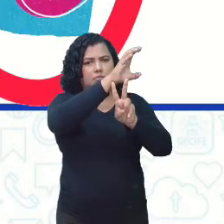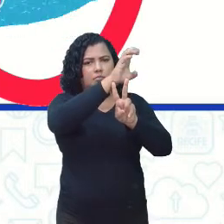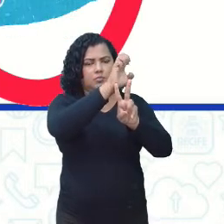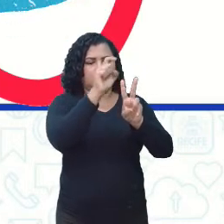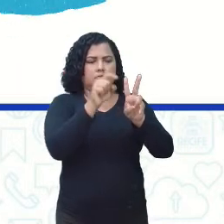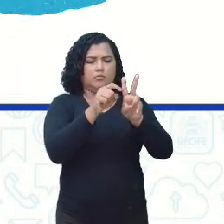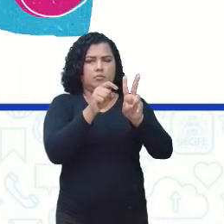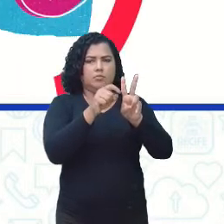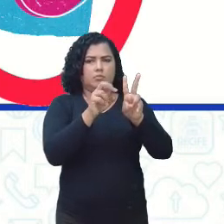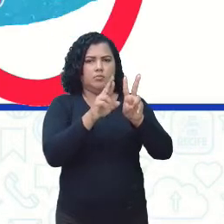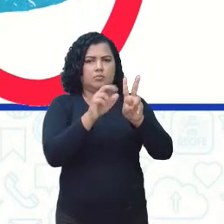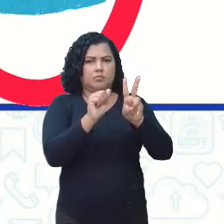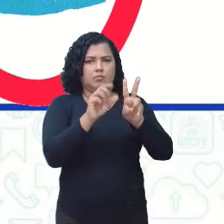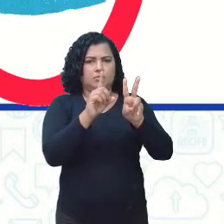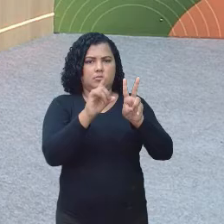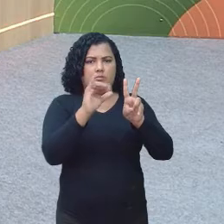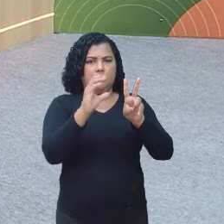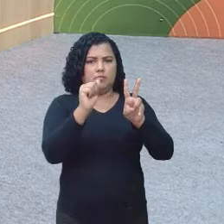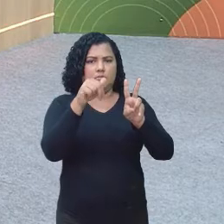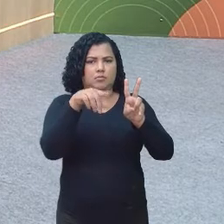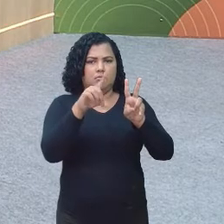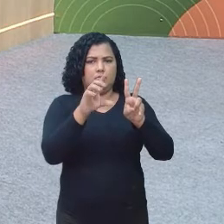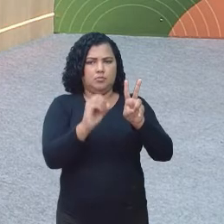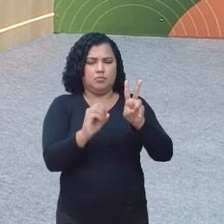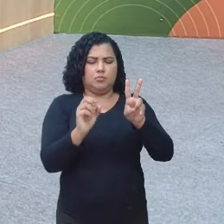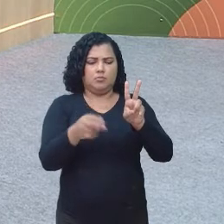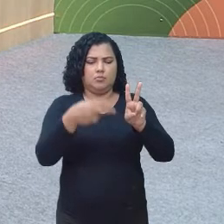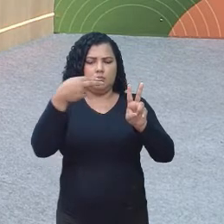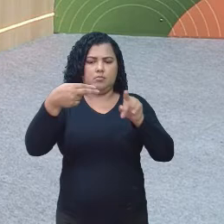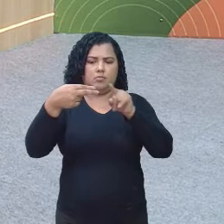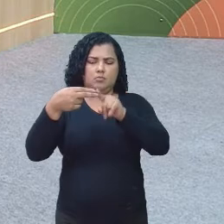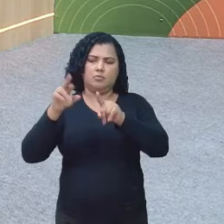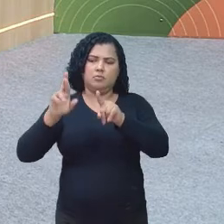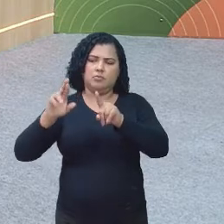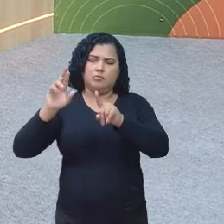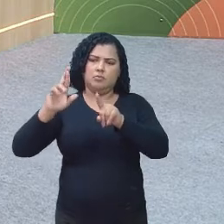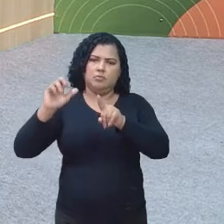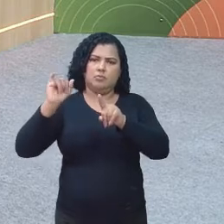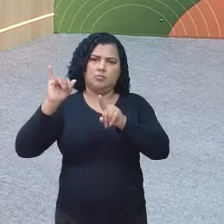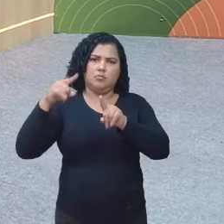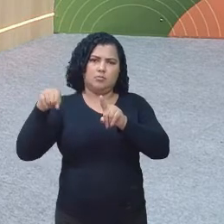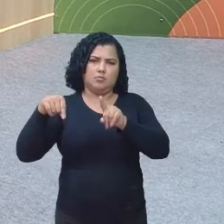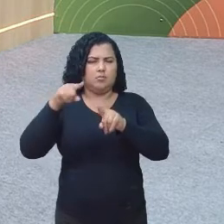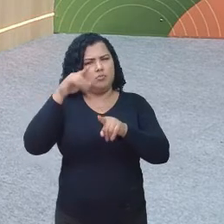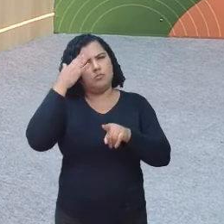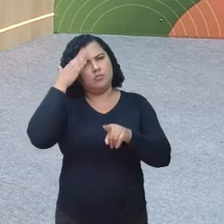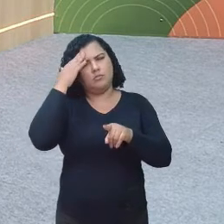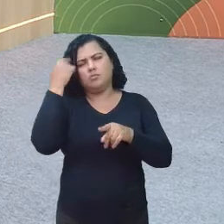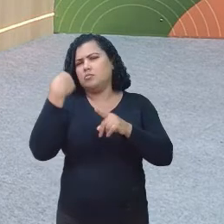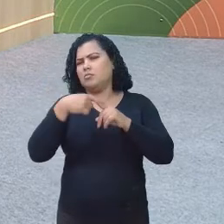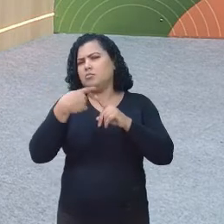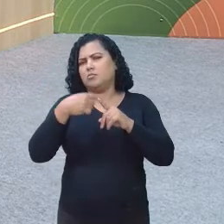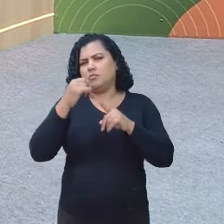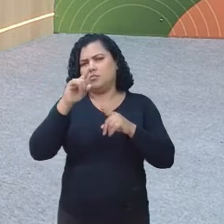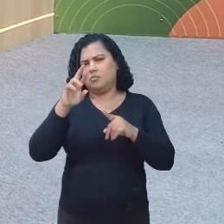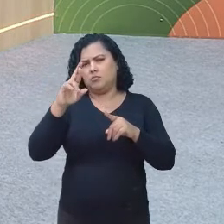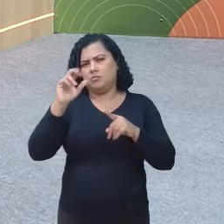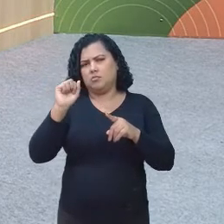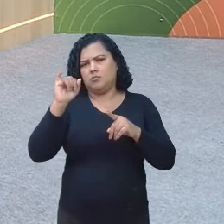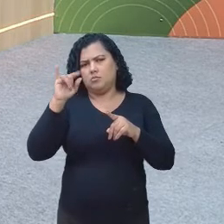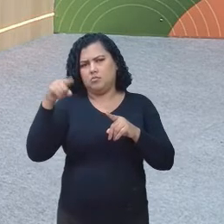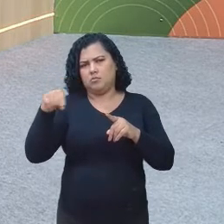gente tem a raiz. Muitas vezes a gente pergunta assim, raiz, por que raiz? Você vai compreender muito bem quando a gente for falar